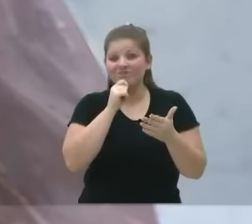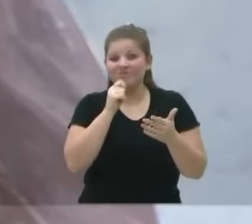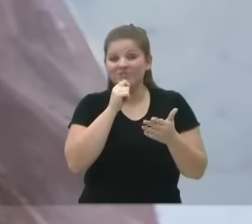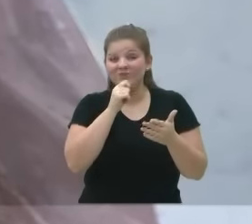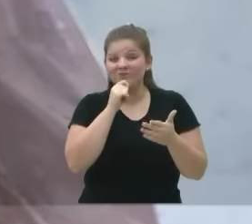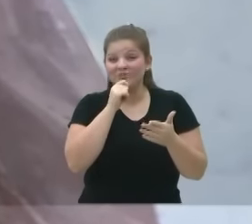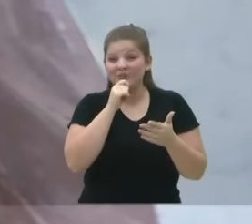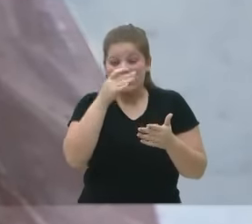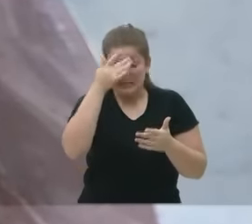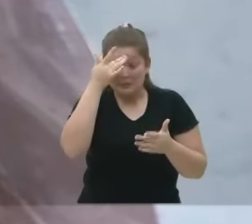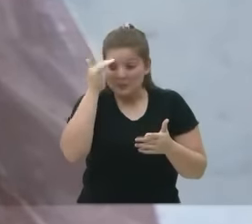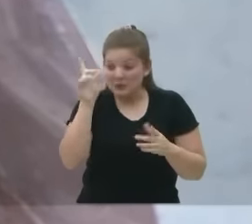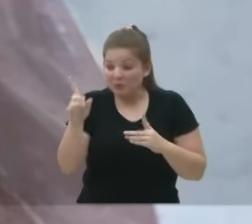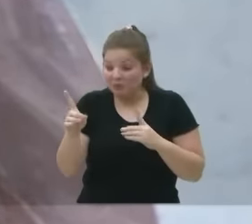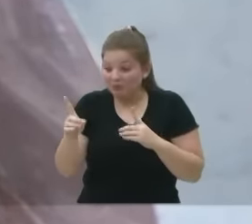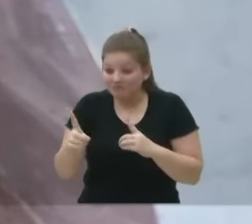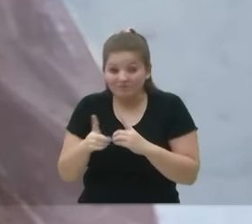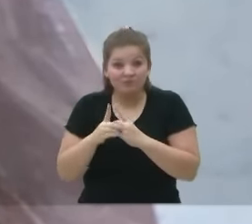desaparecidos.